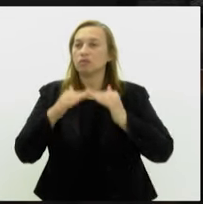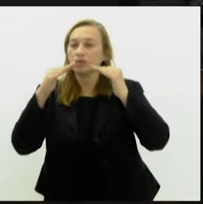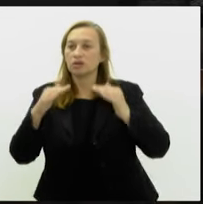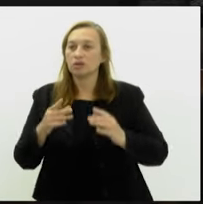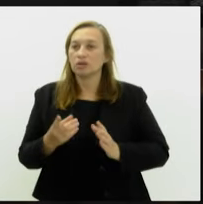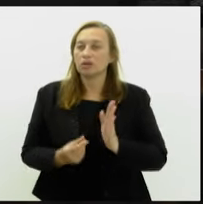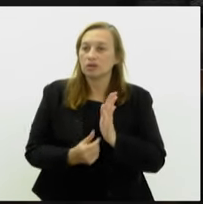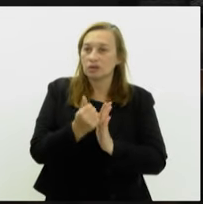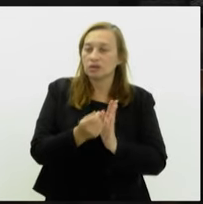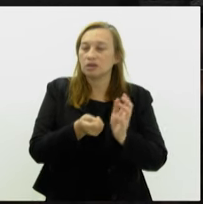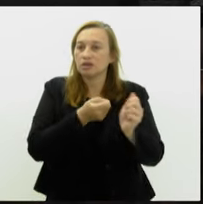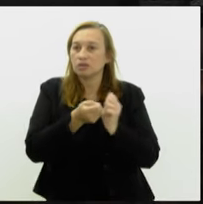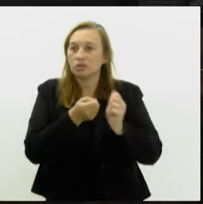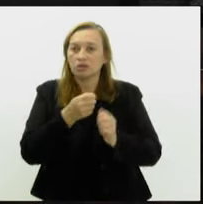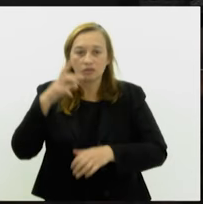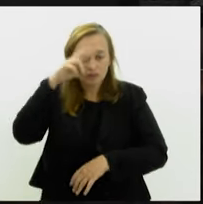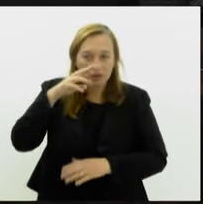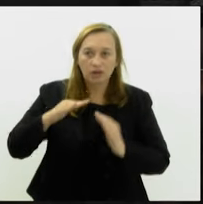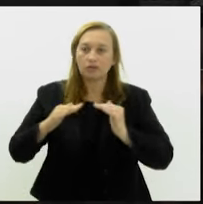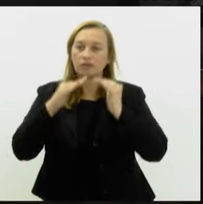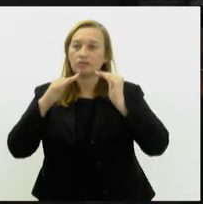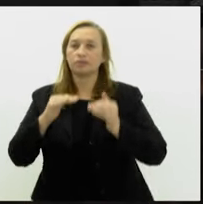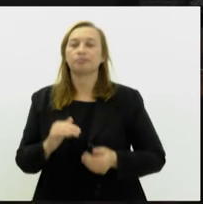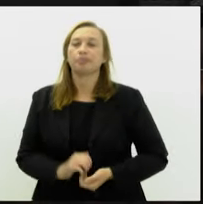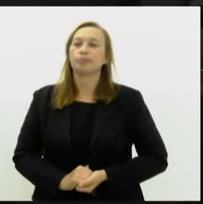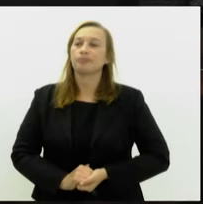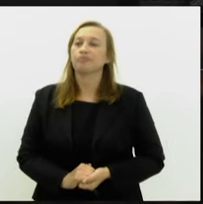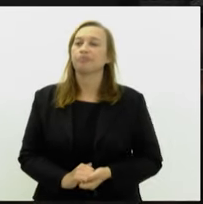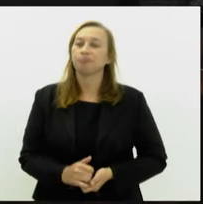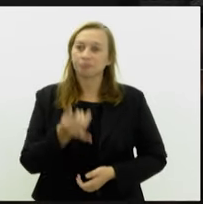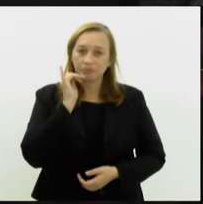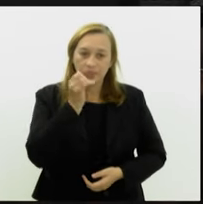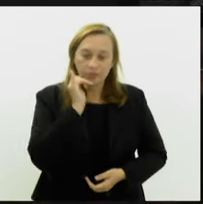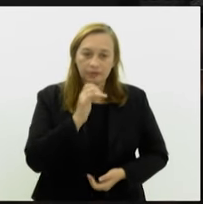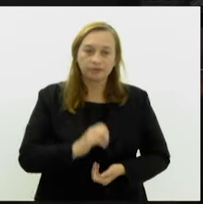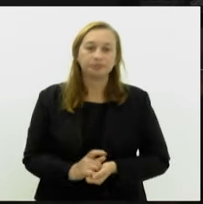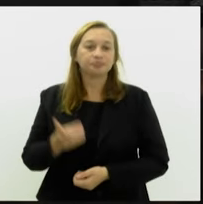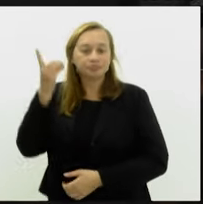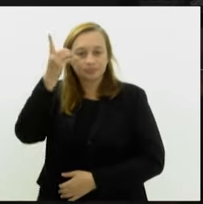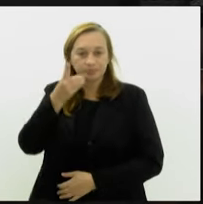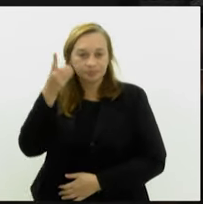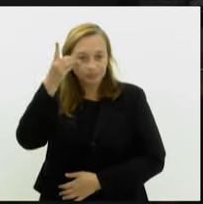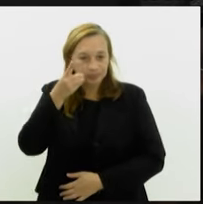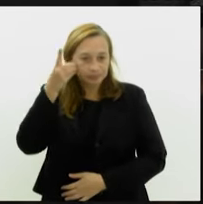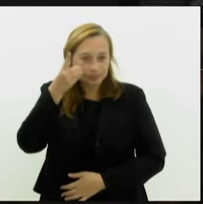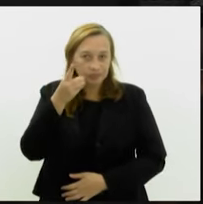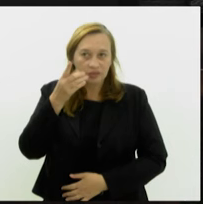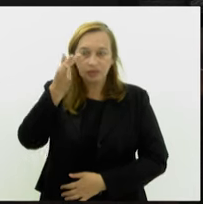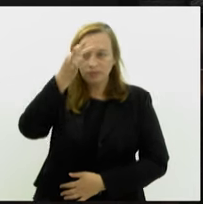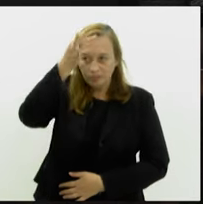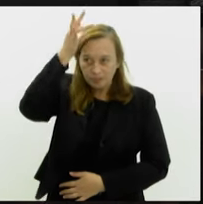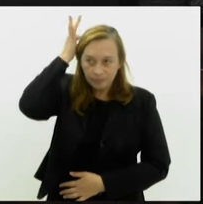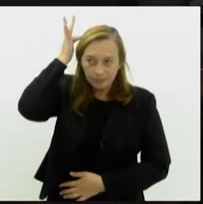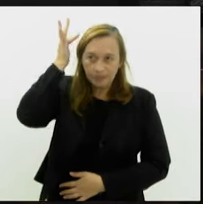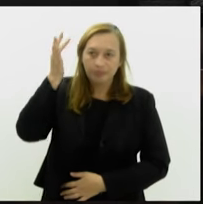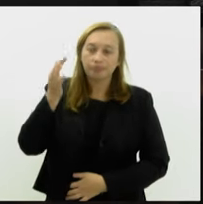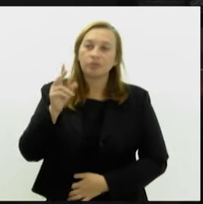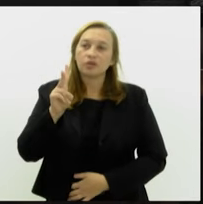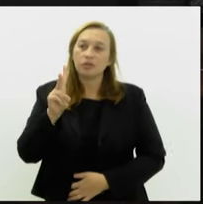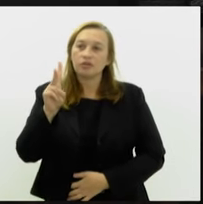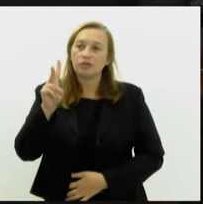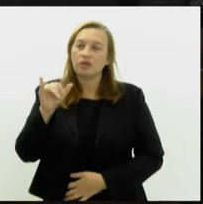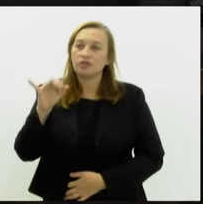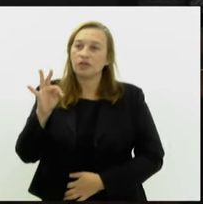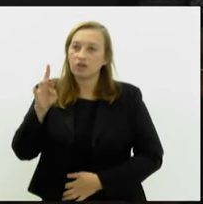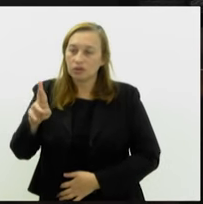orçamento, fiscalização financeira e controle favorável. Relatores, deputados Fred Pacheco, Vitor Júnior e